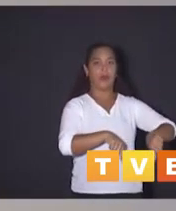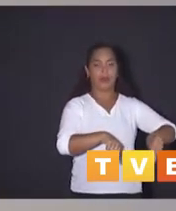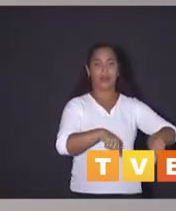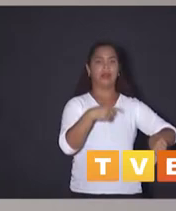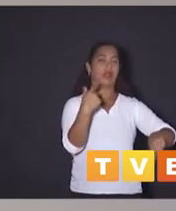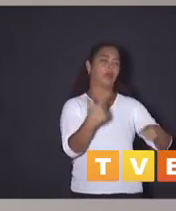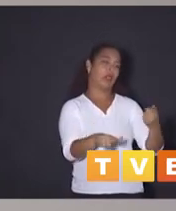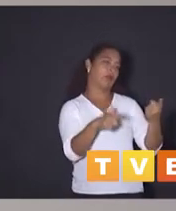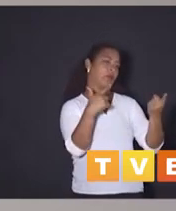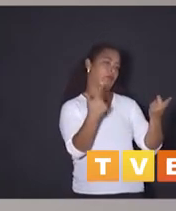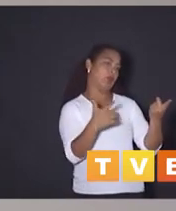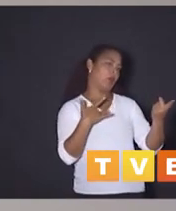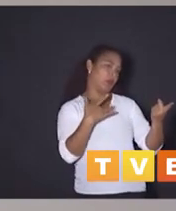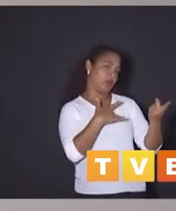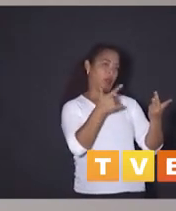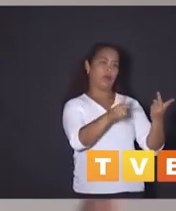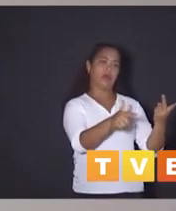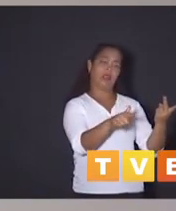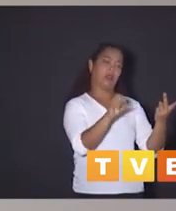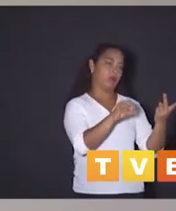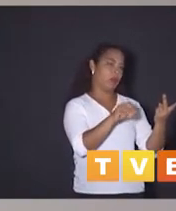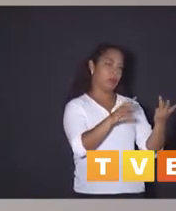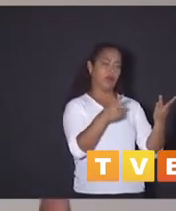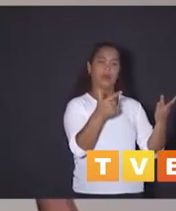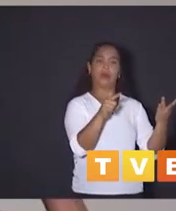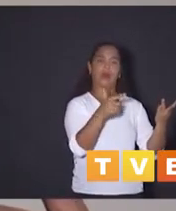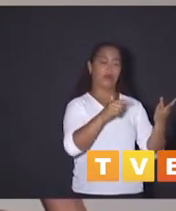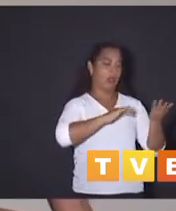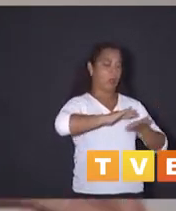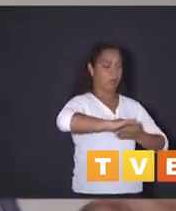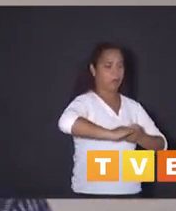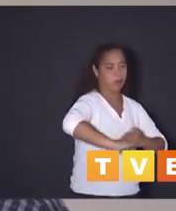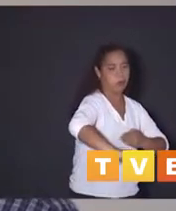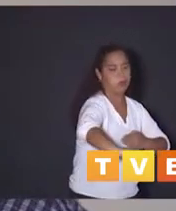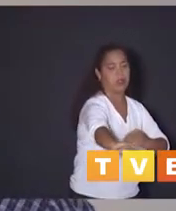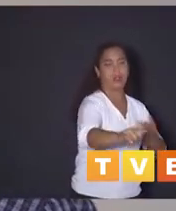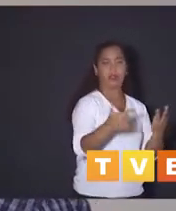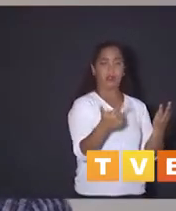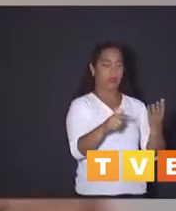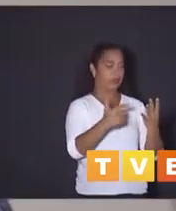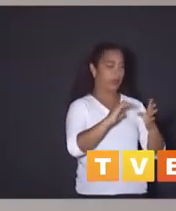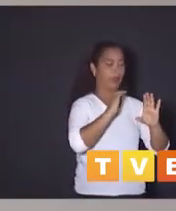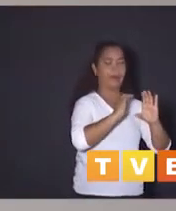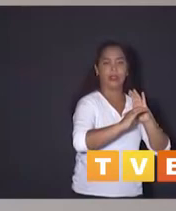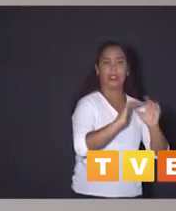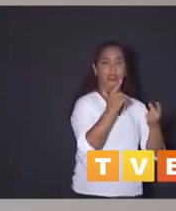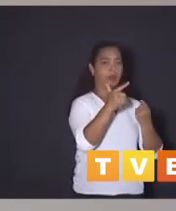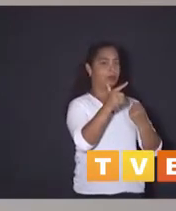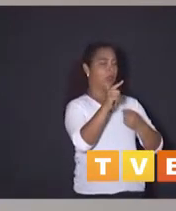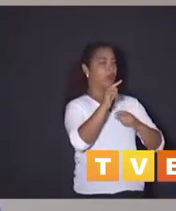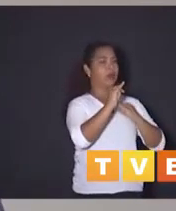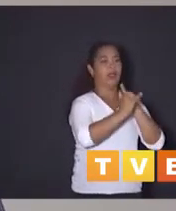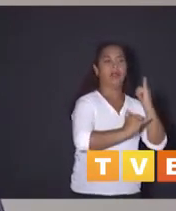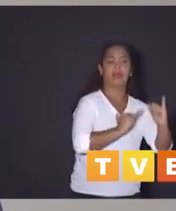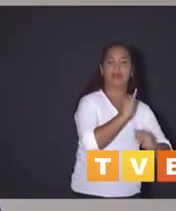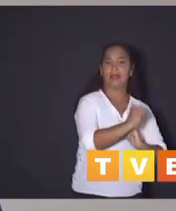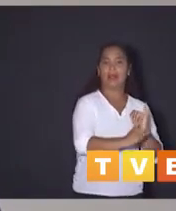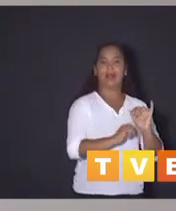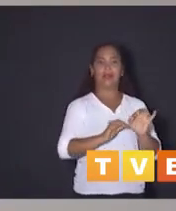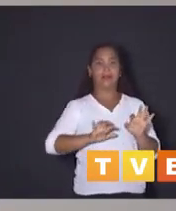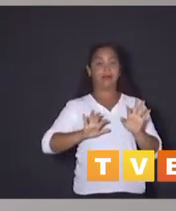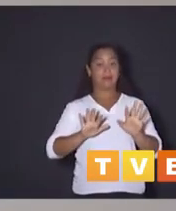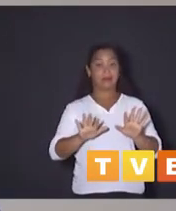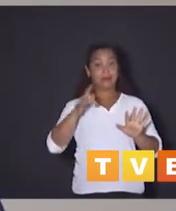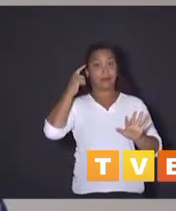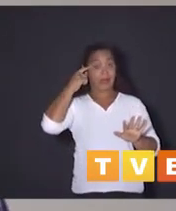não tem não tem saúde não tem educação não tem estrada adequada não tem um meio de comunicação não têm a internet é boa então seja é um